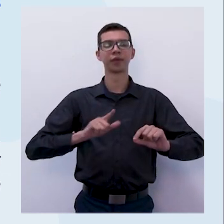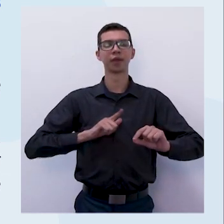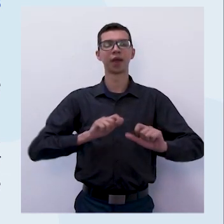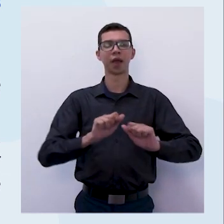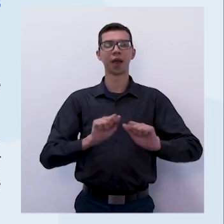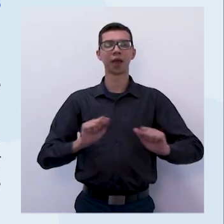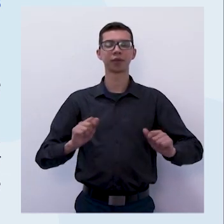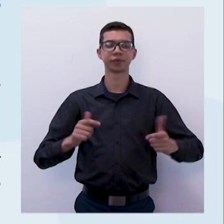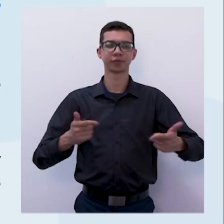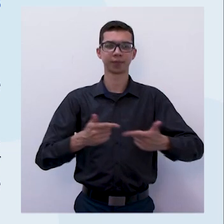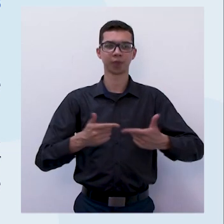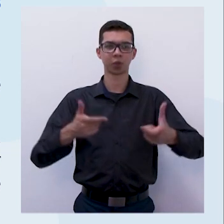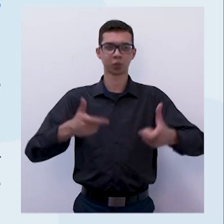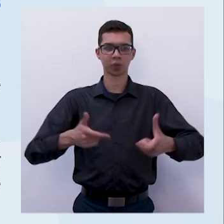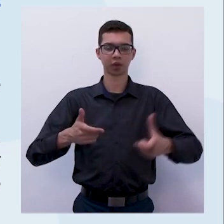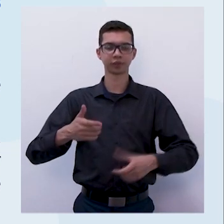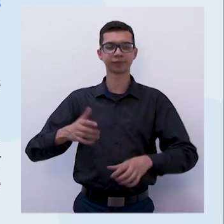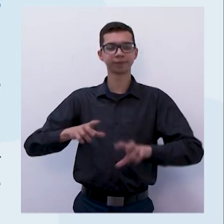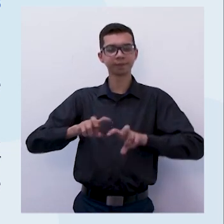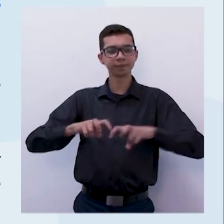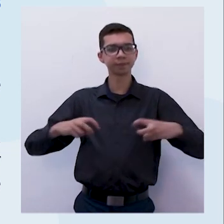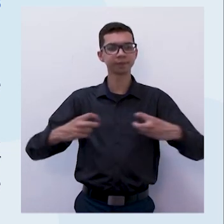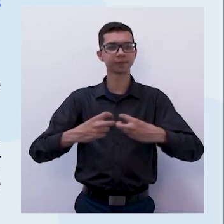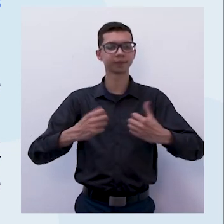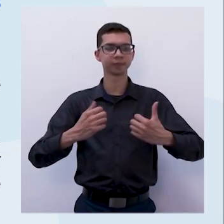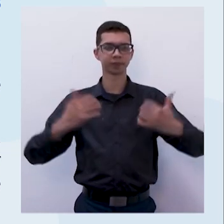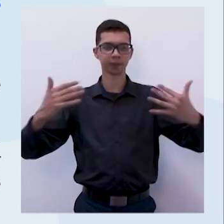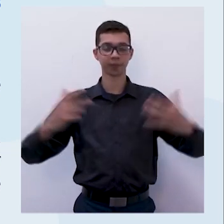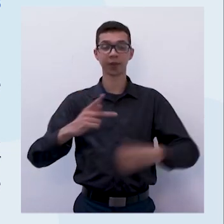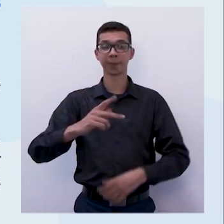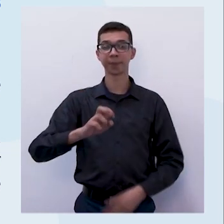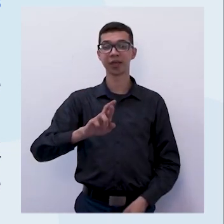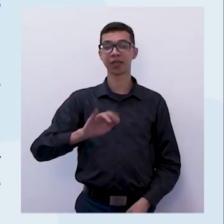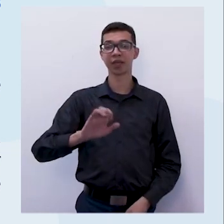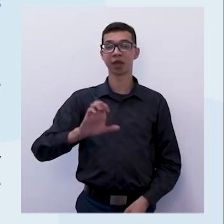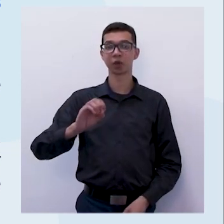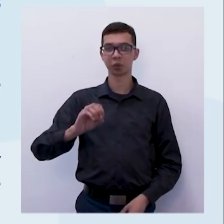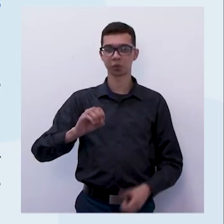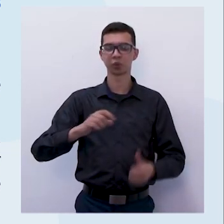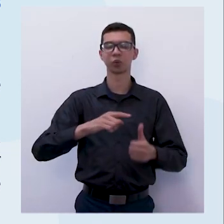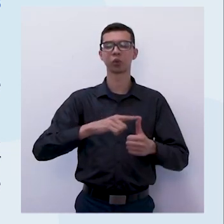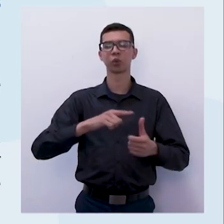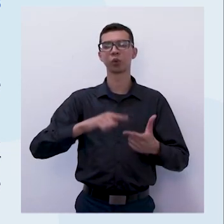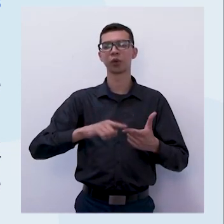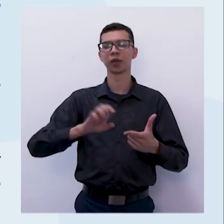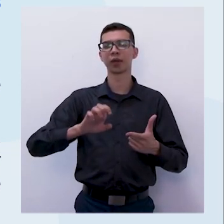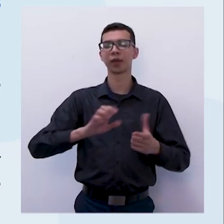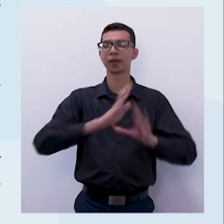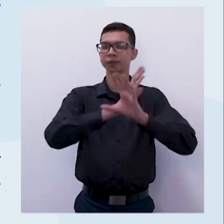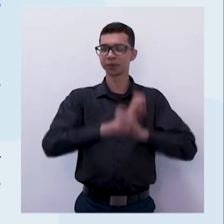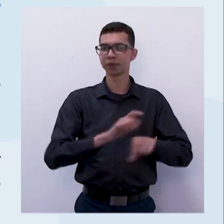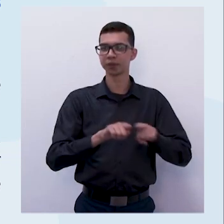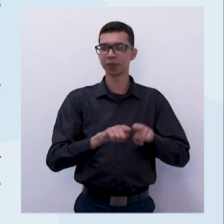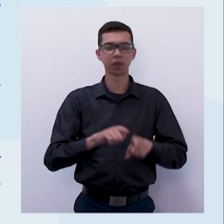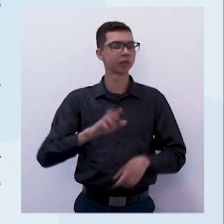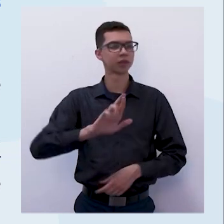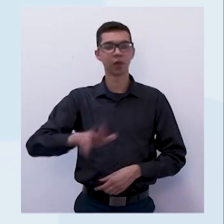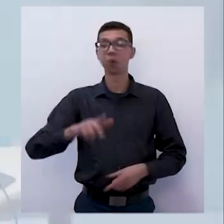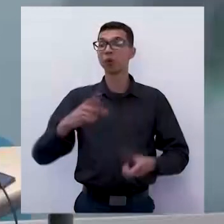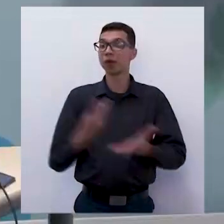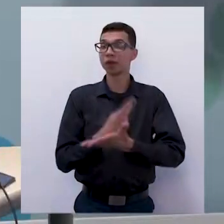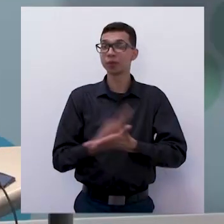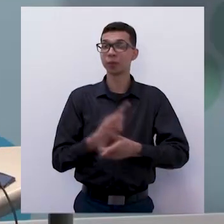periecos e espartanos. Isso não procede porque perieco, como nós já vimos, não participa da